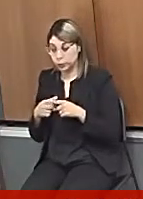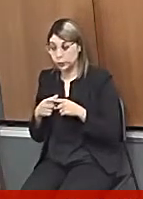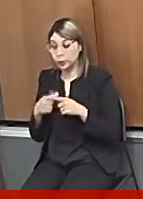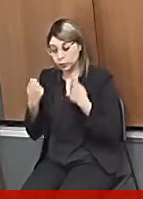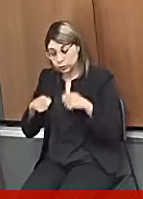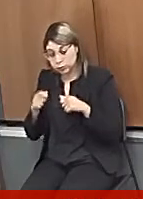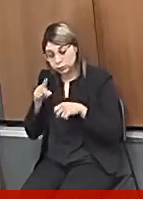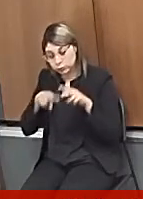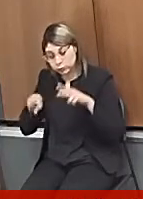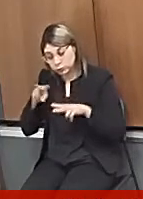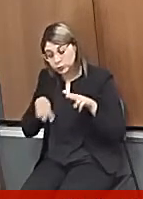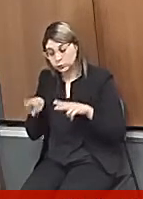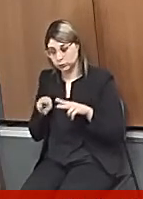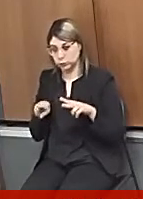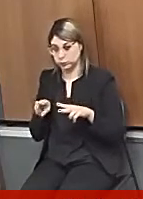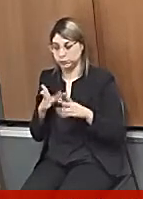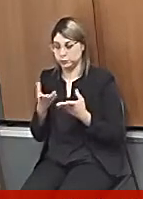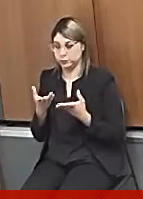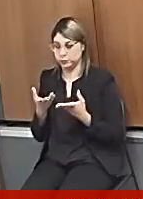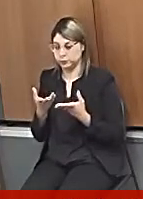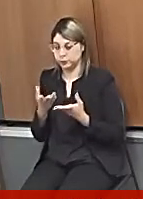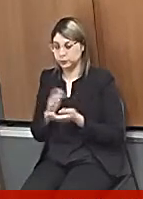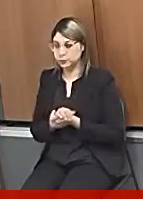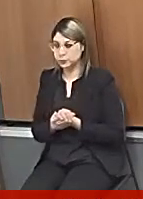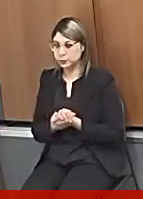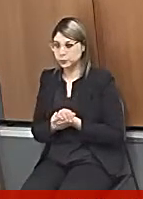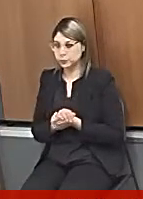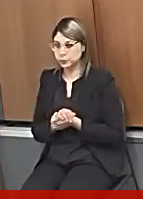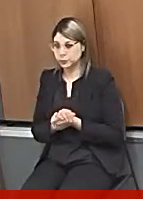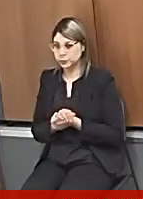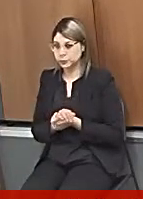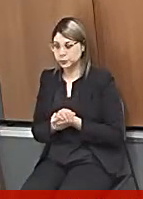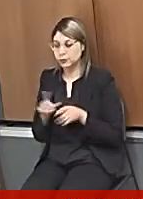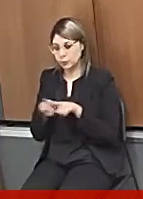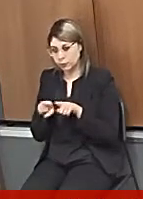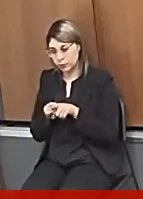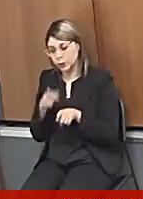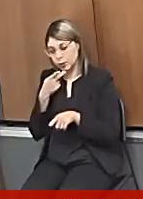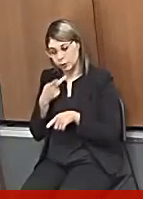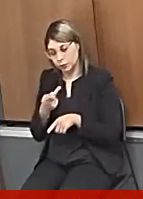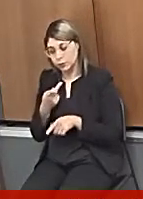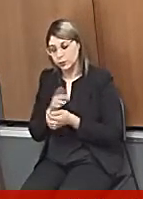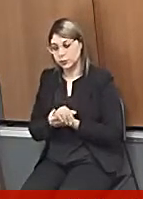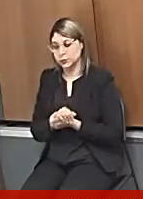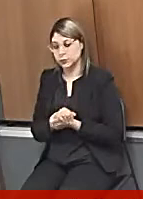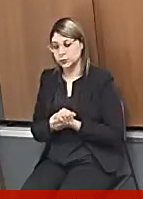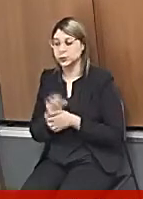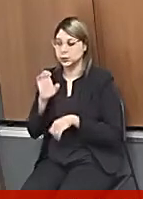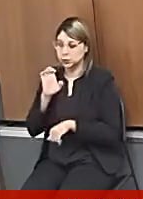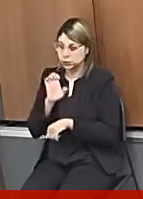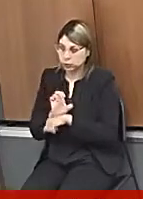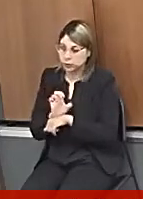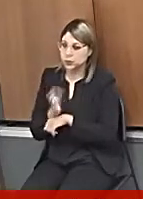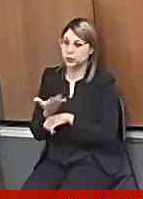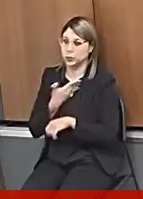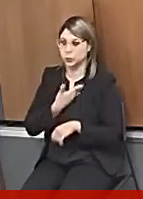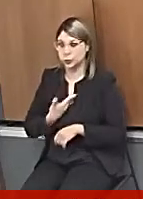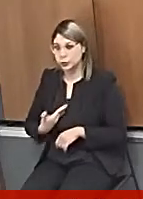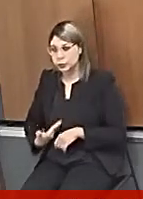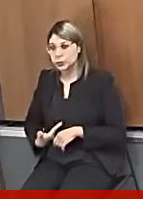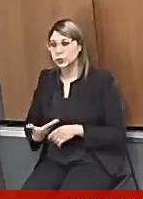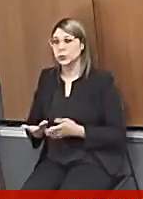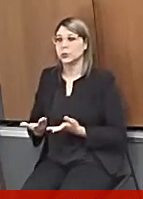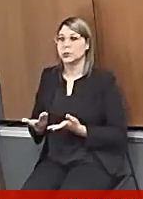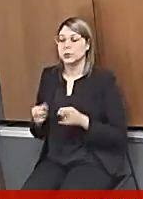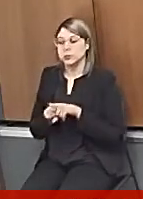fazer essa verificação essa constatação e iii reiterando que o estado que o nec o governo